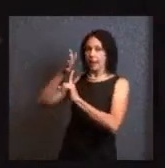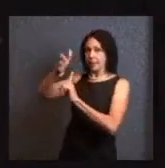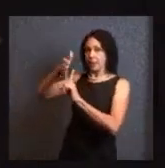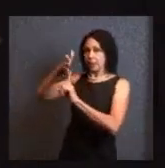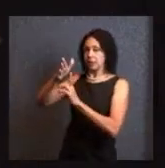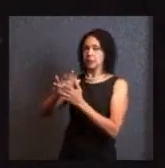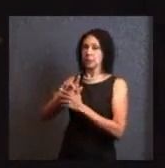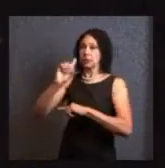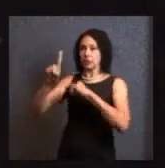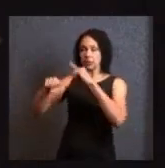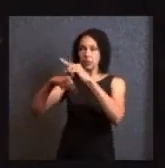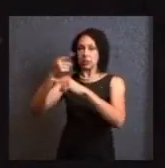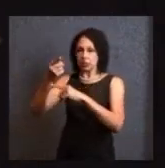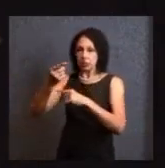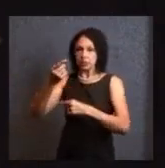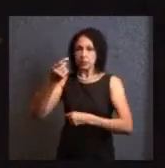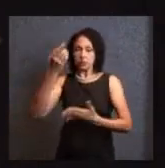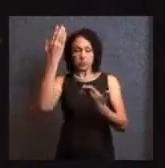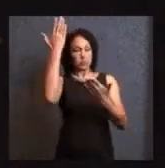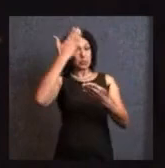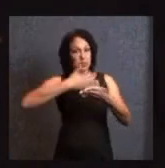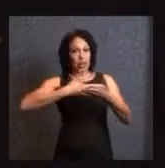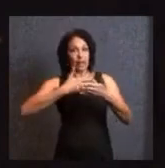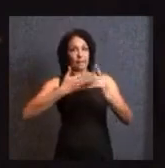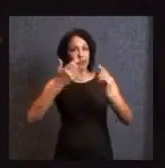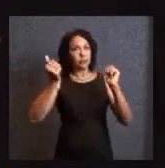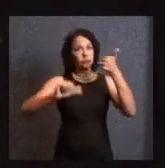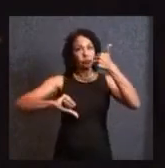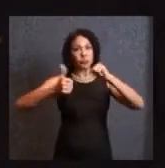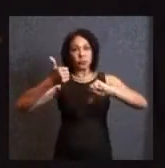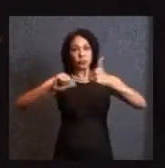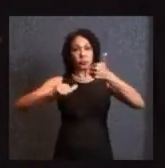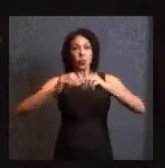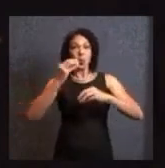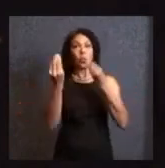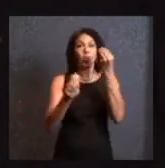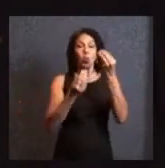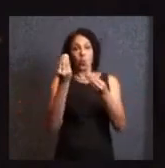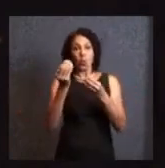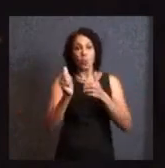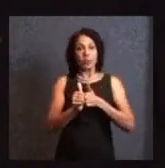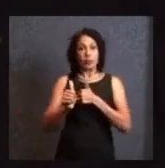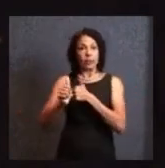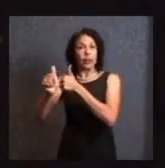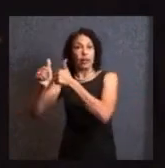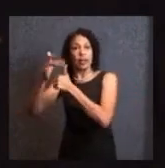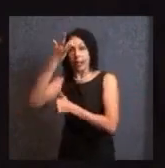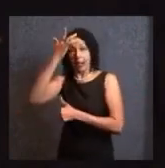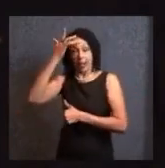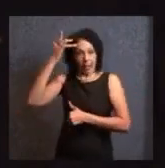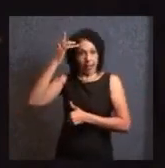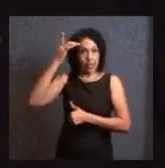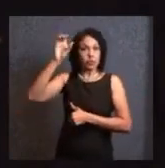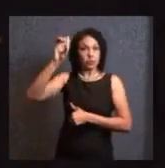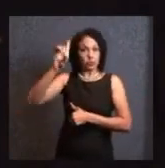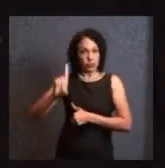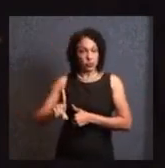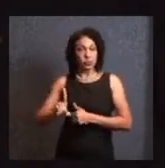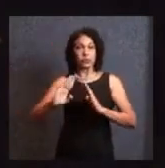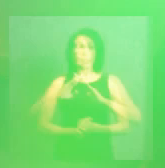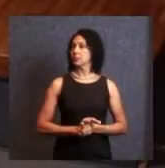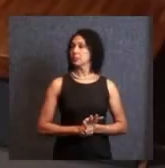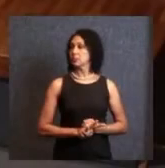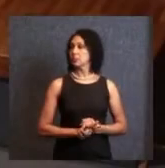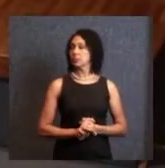depois da avaliação diagnóstica, como vai ser o acompanhamento dos articuladores na escola? Obrigada.